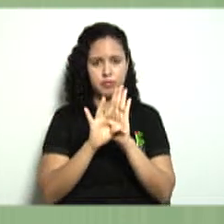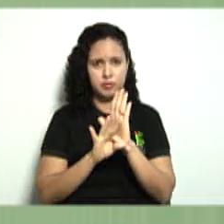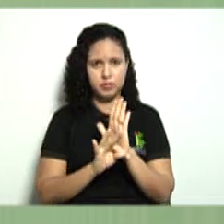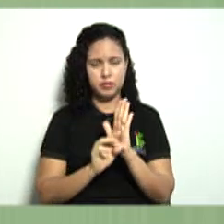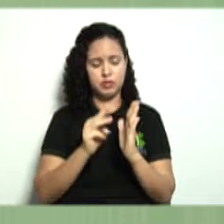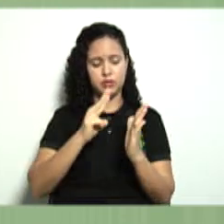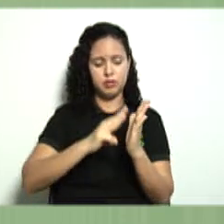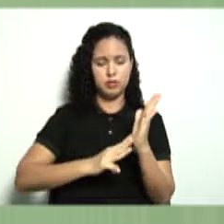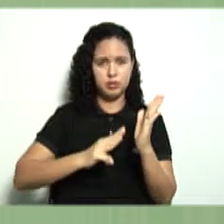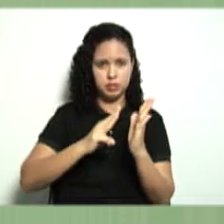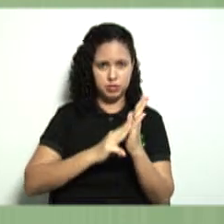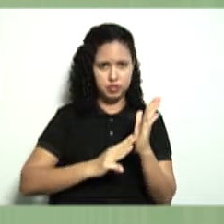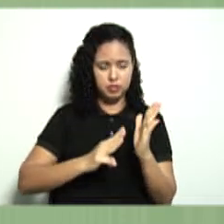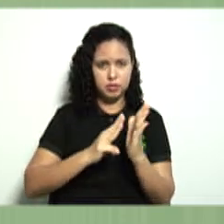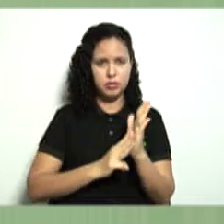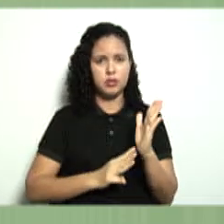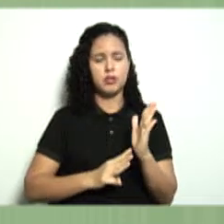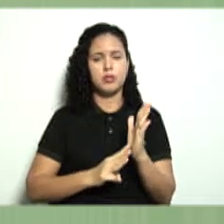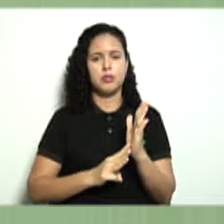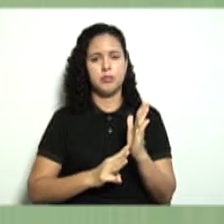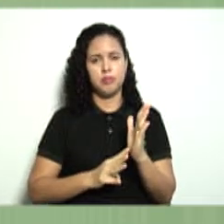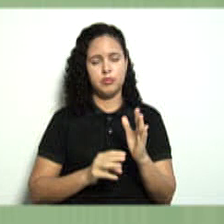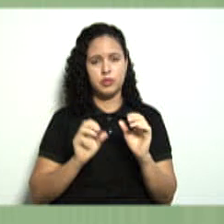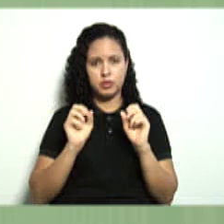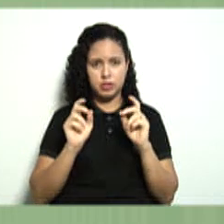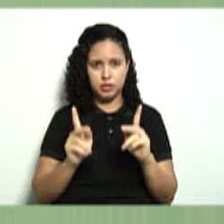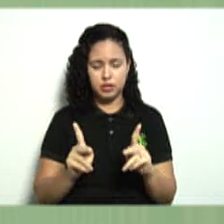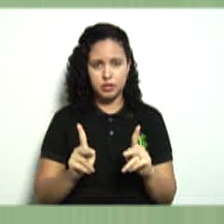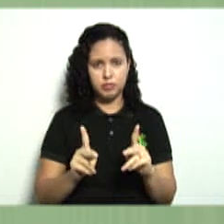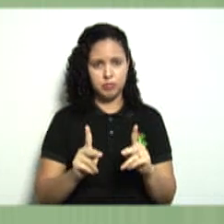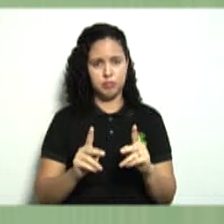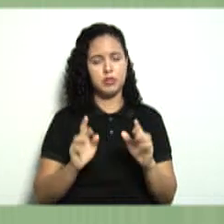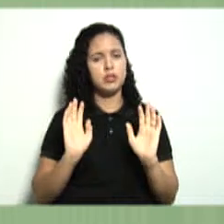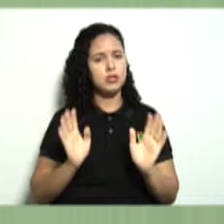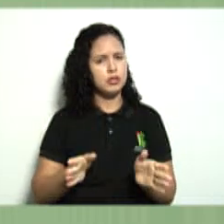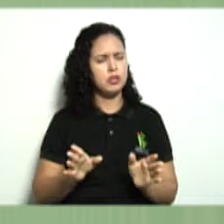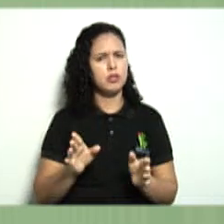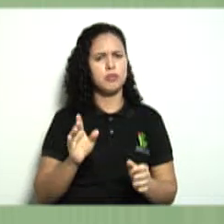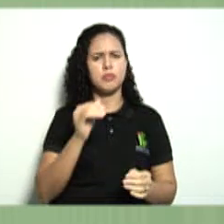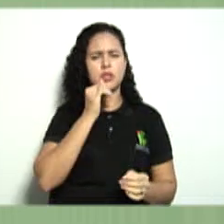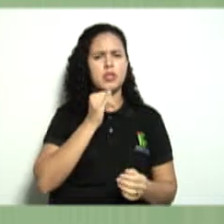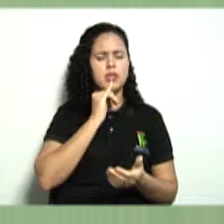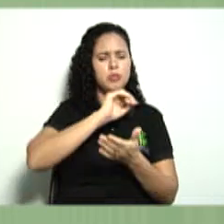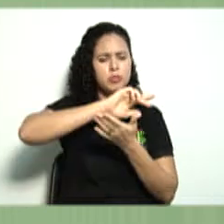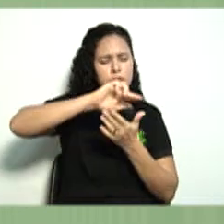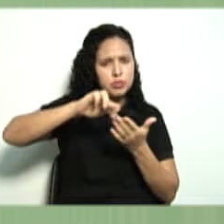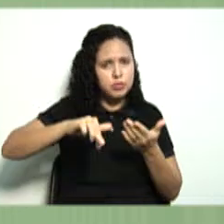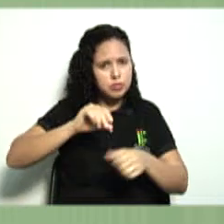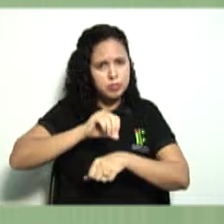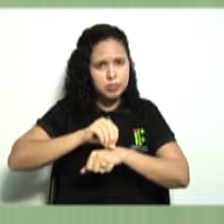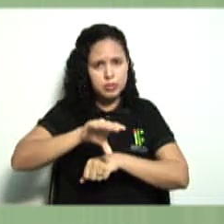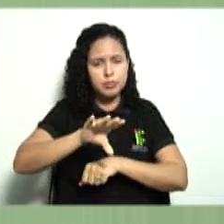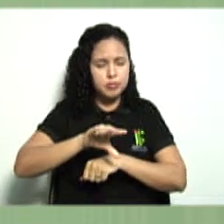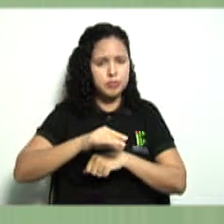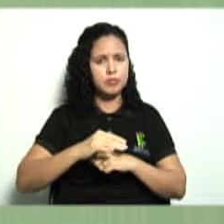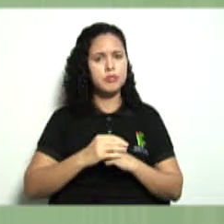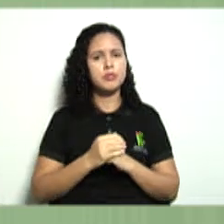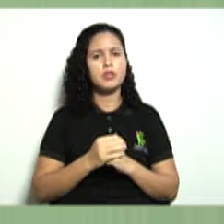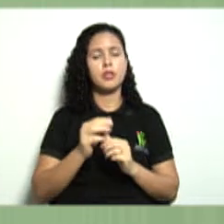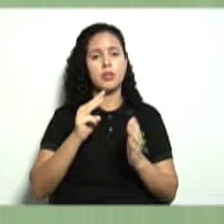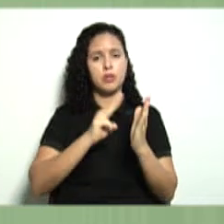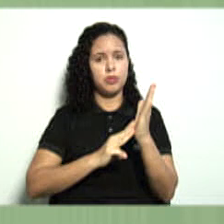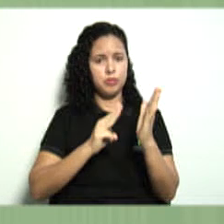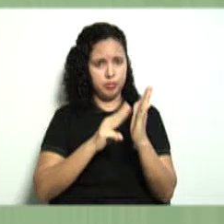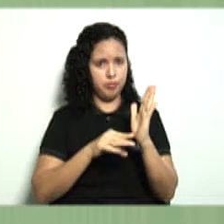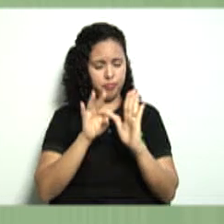texto, que é o Word, certo? A gente utilizou vários exemplos, várias situações com o Word, que o Word